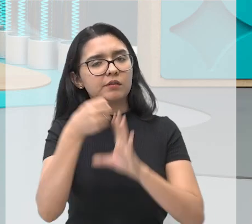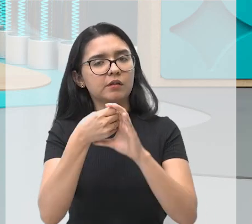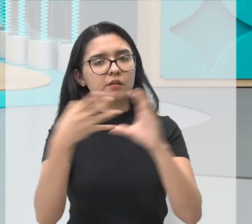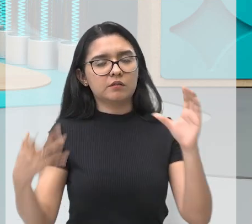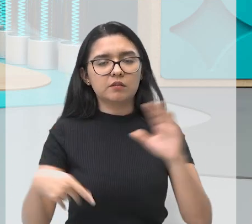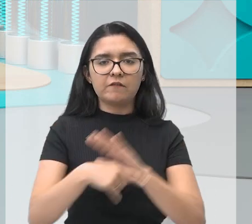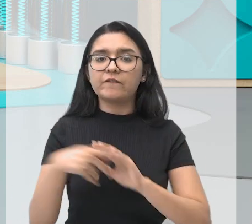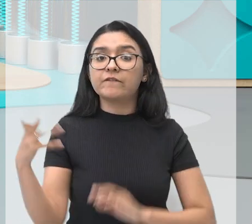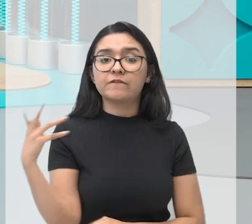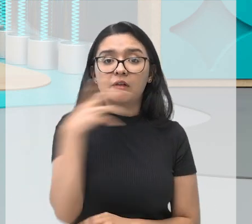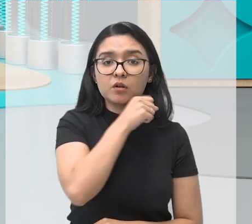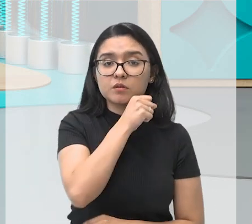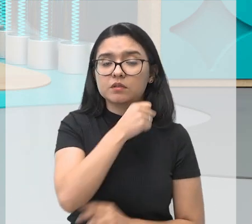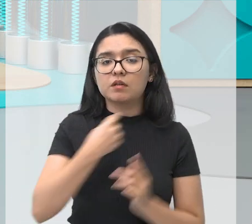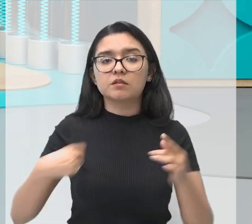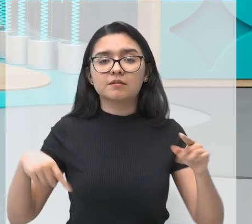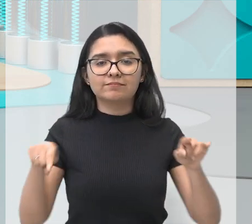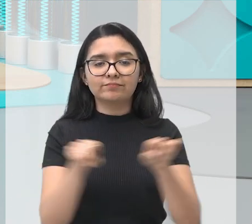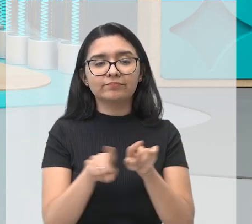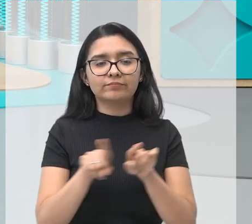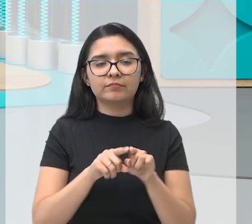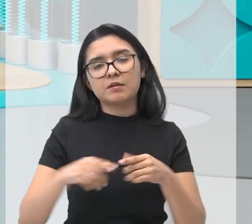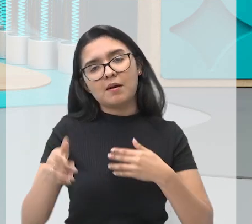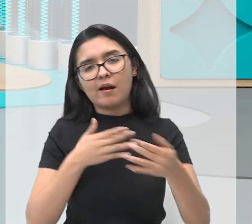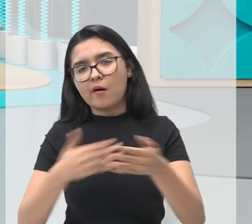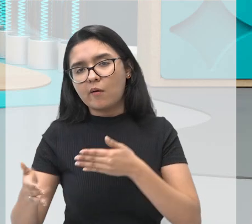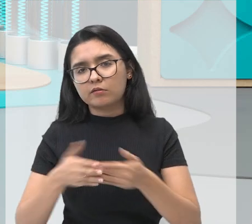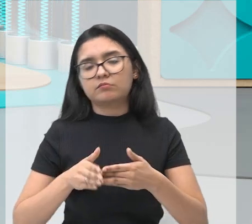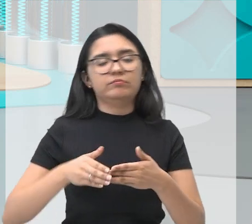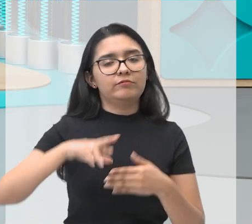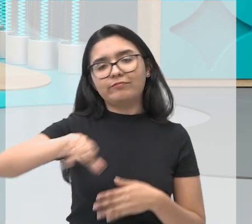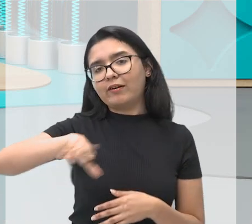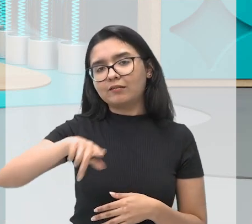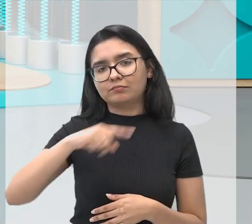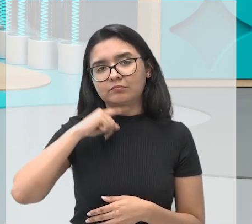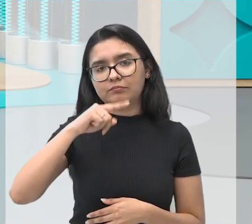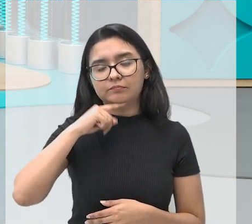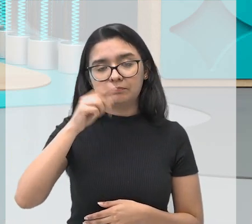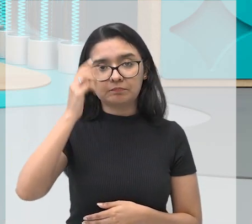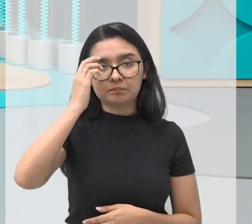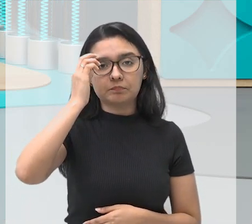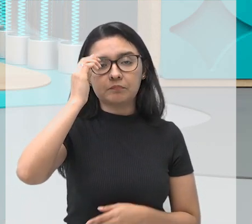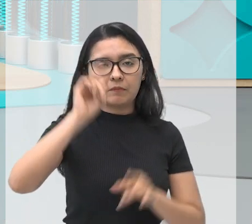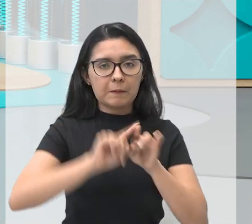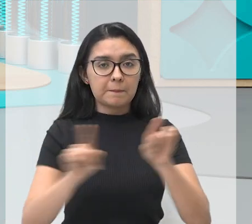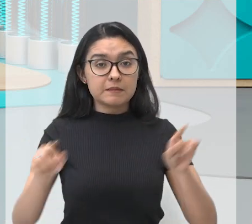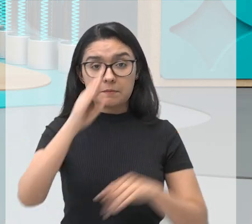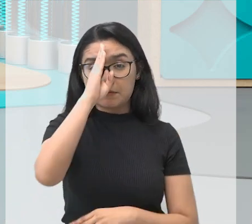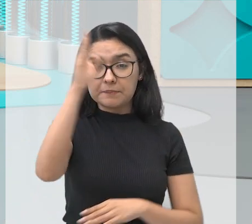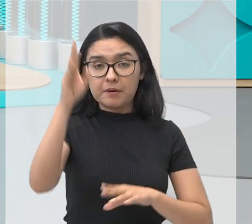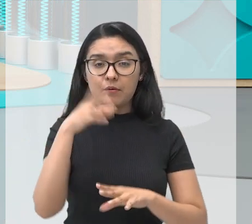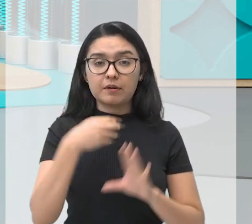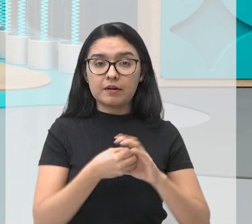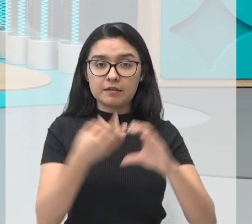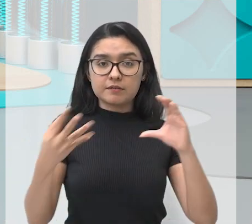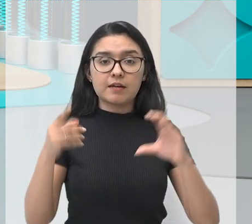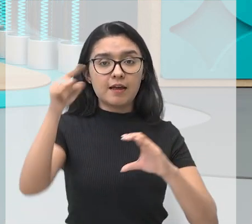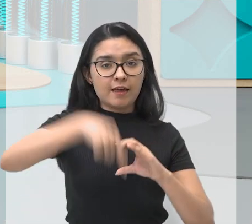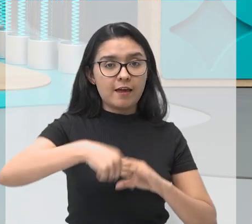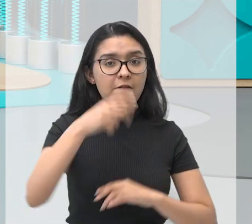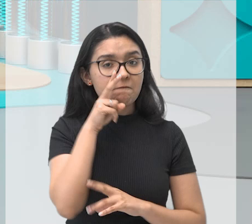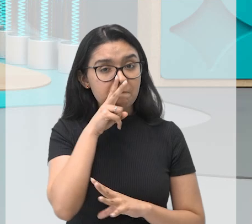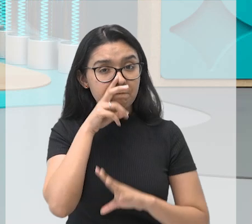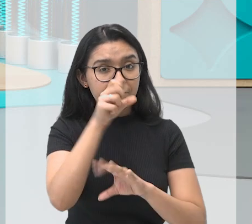né? Velocidade desse arremesso, que você jogar de qualquer jeito não vai valer de nada. Então, mas a principal característica é a